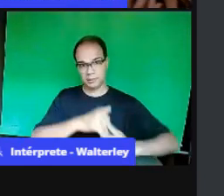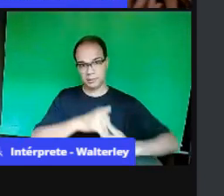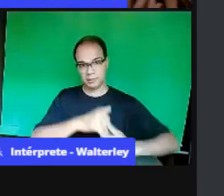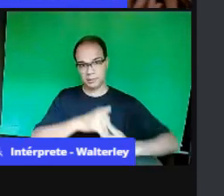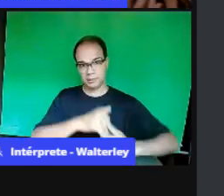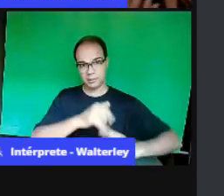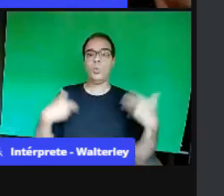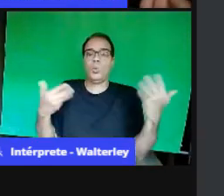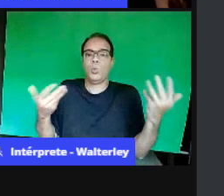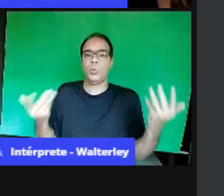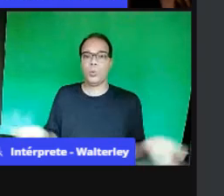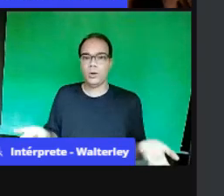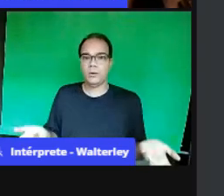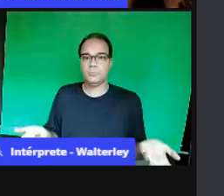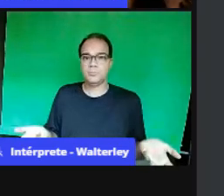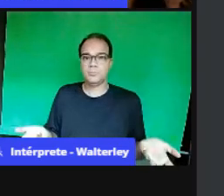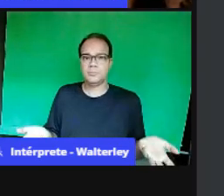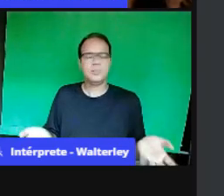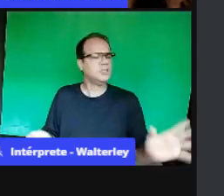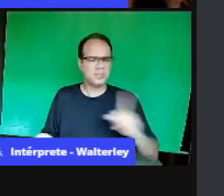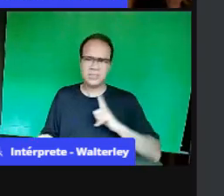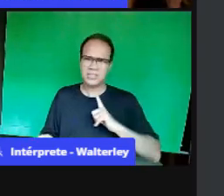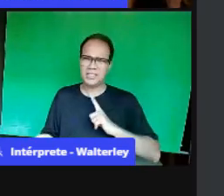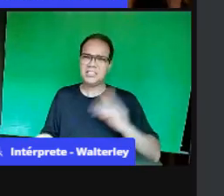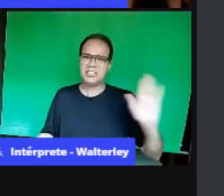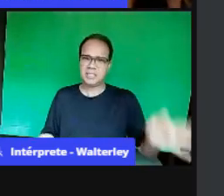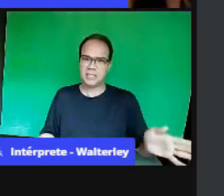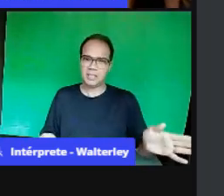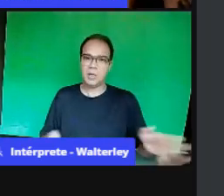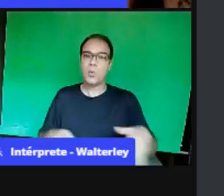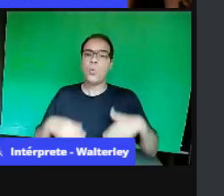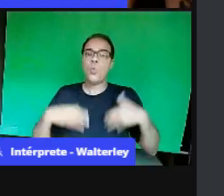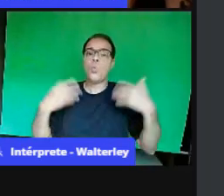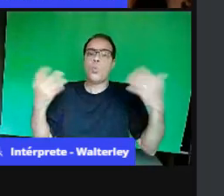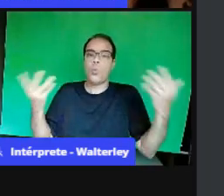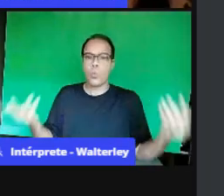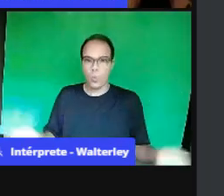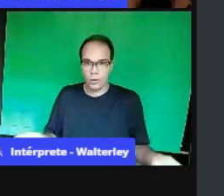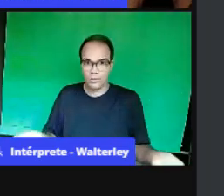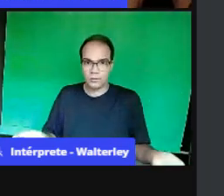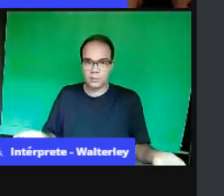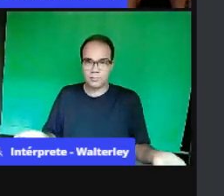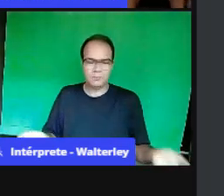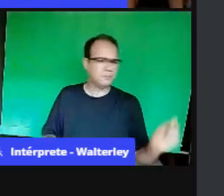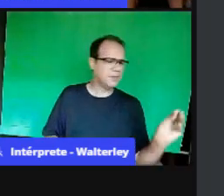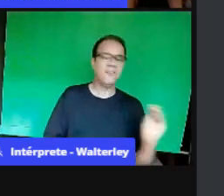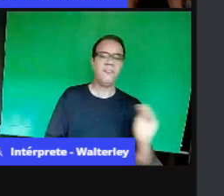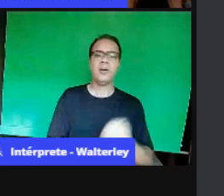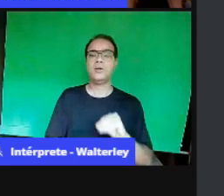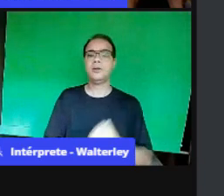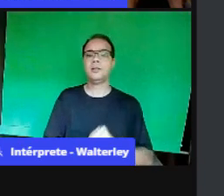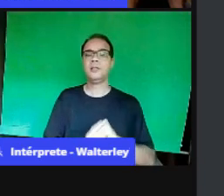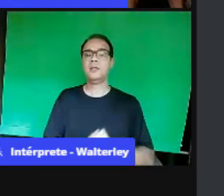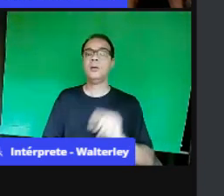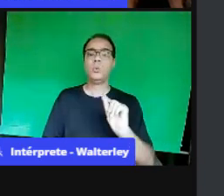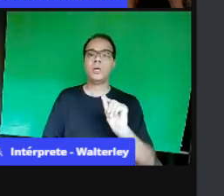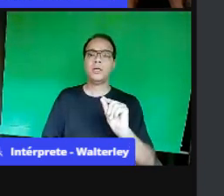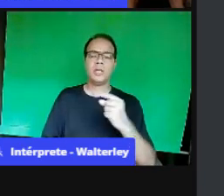ali naquele indivíduo já é pertinente e que habilidades eu vou